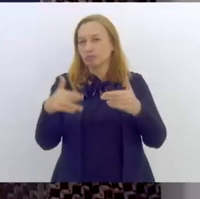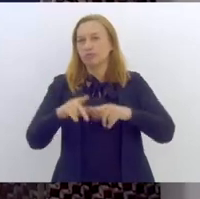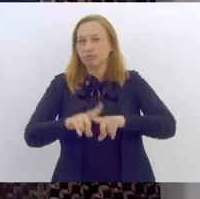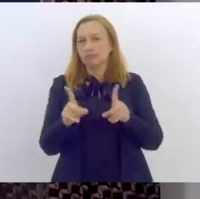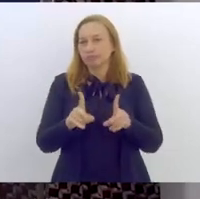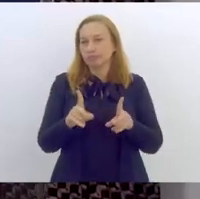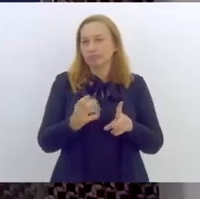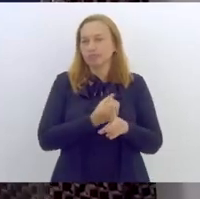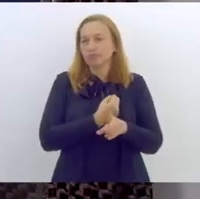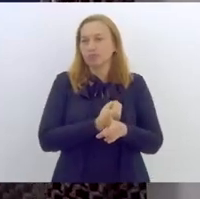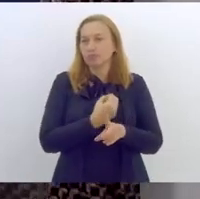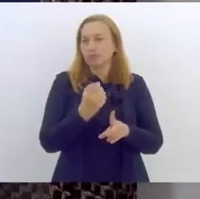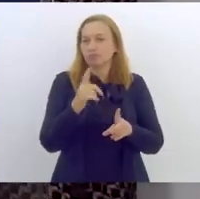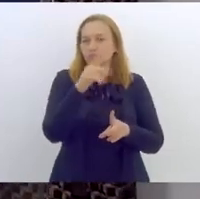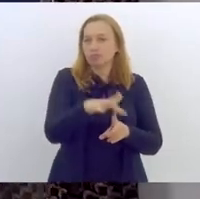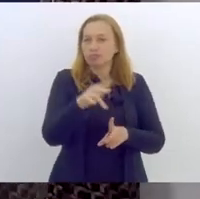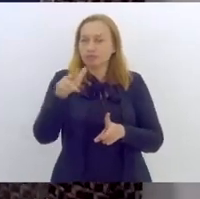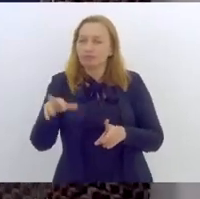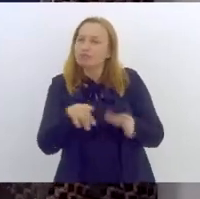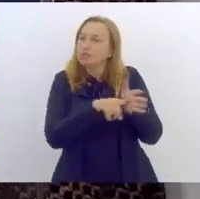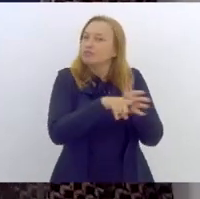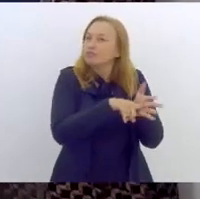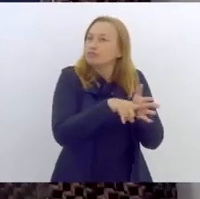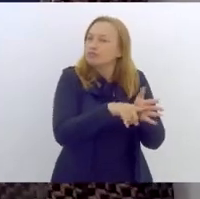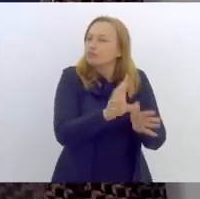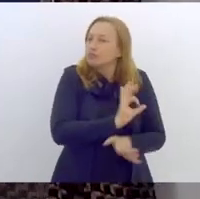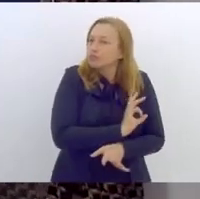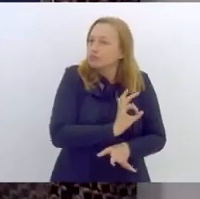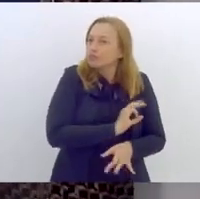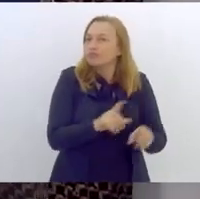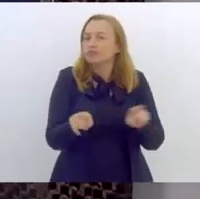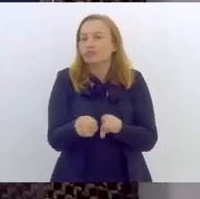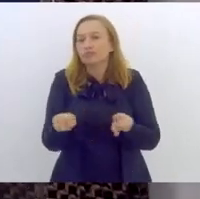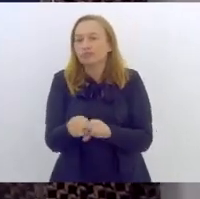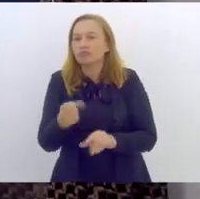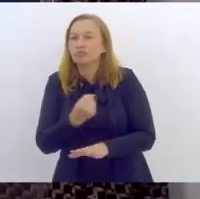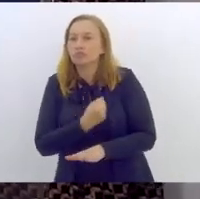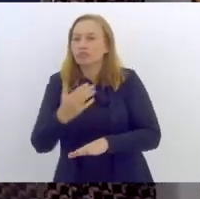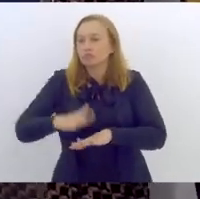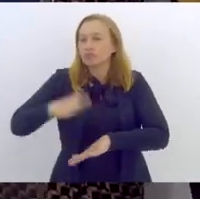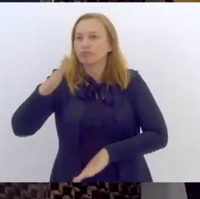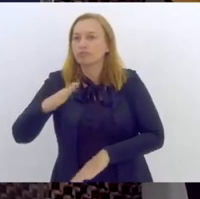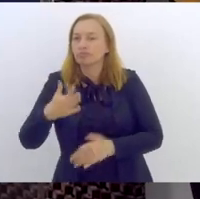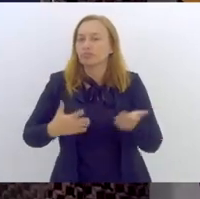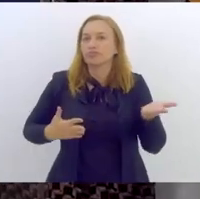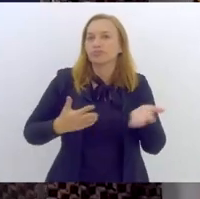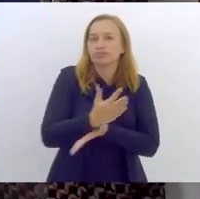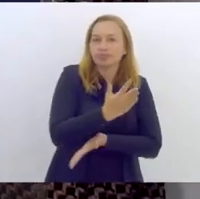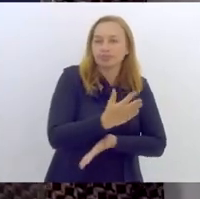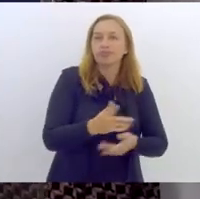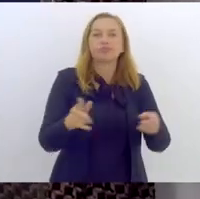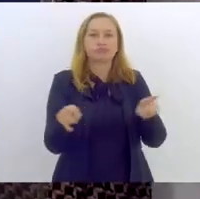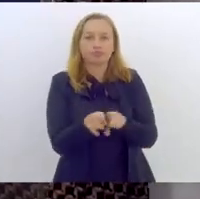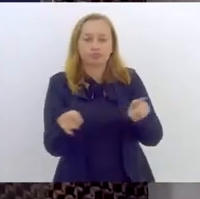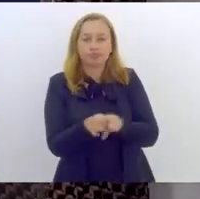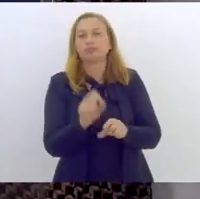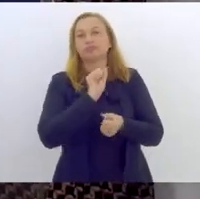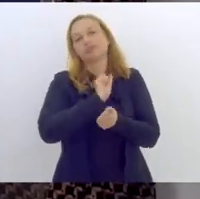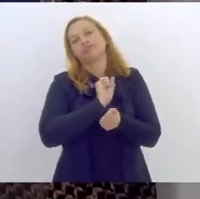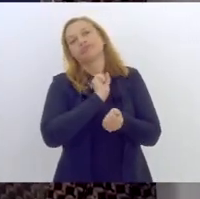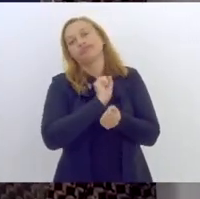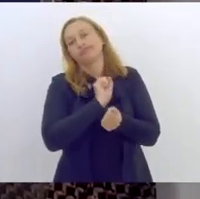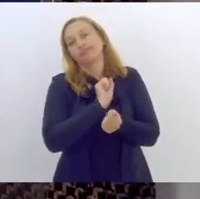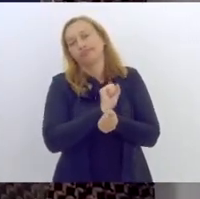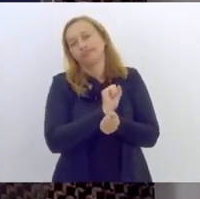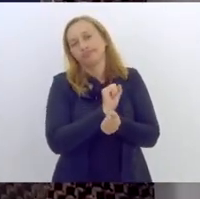no cargo de investigador porque nós temos também um número elevado de aprovado que também estão aguardando né